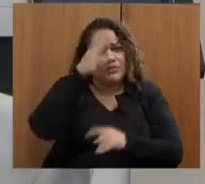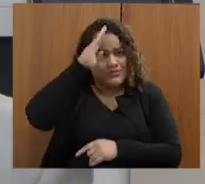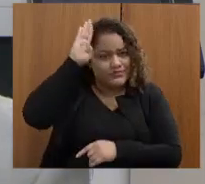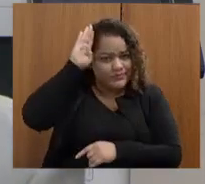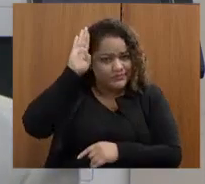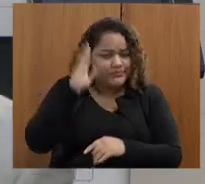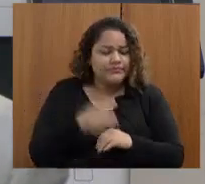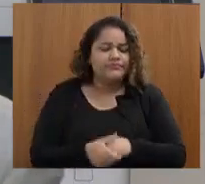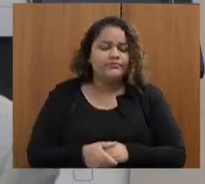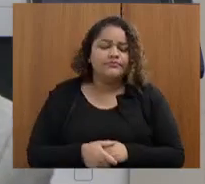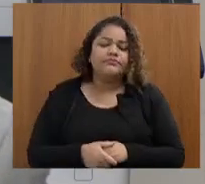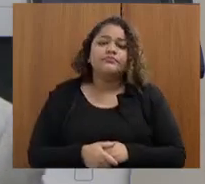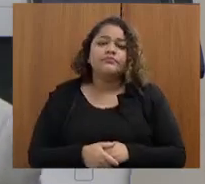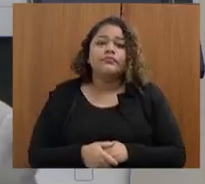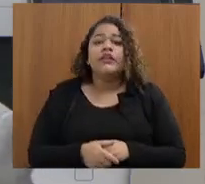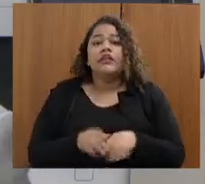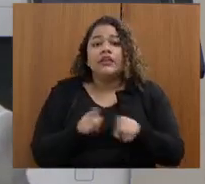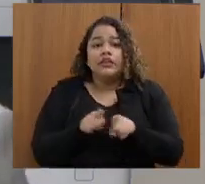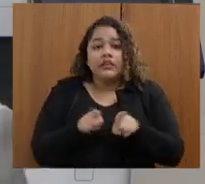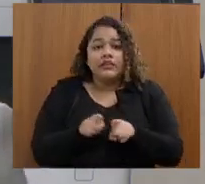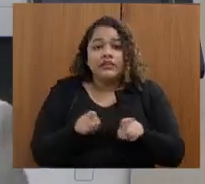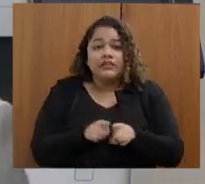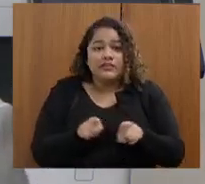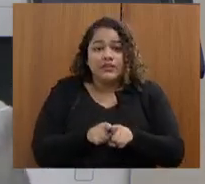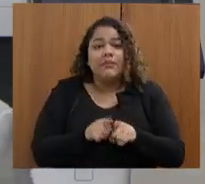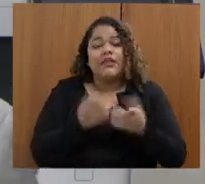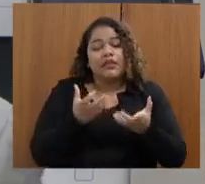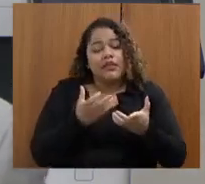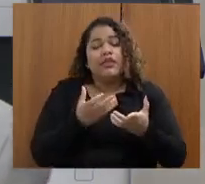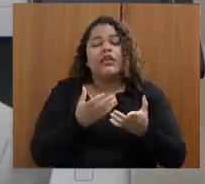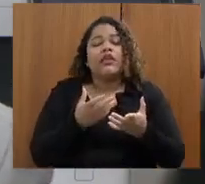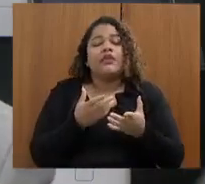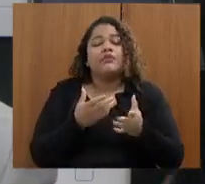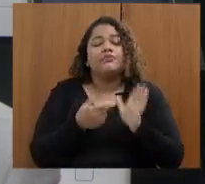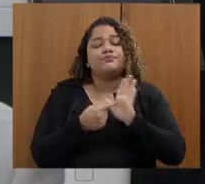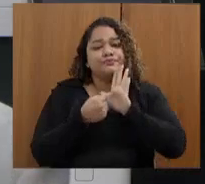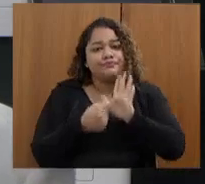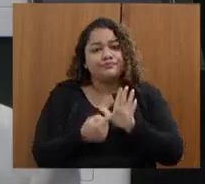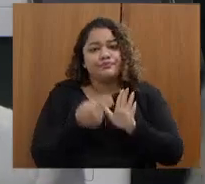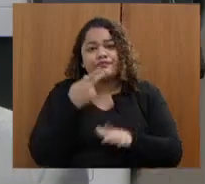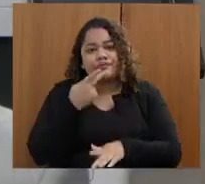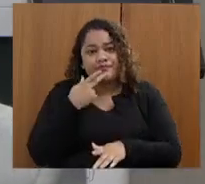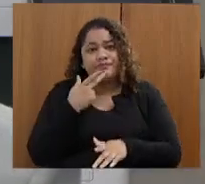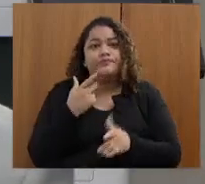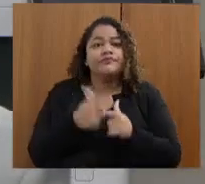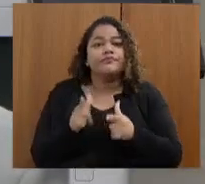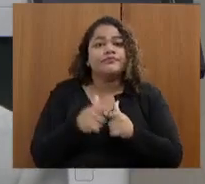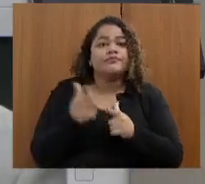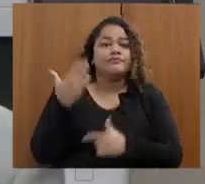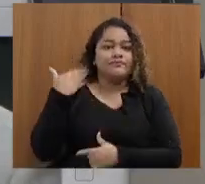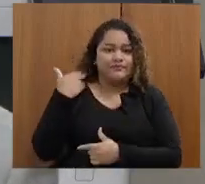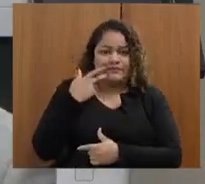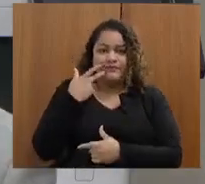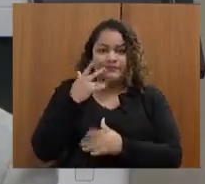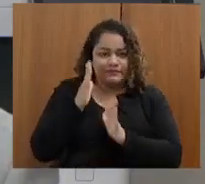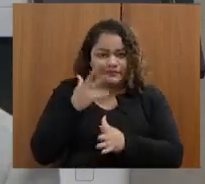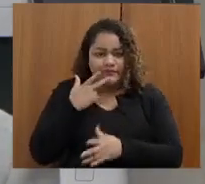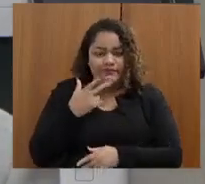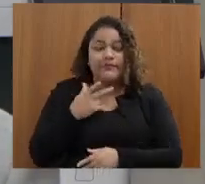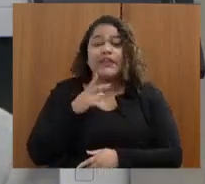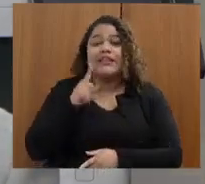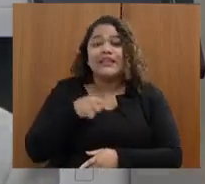tratada que anteriormente mas eu quero aqui reforçar que é quanto restaurantes universitários